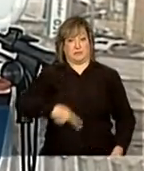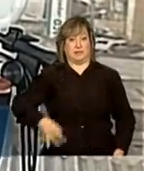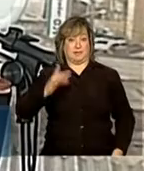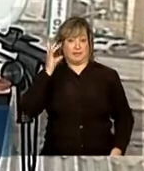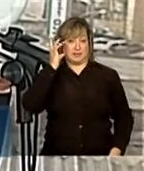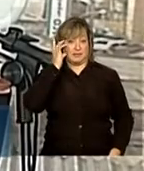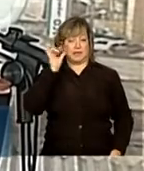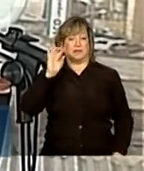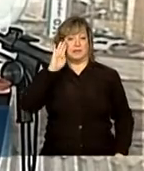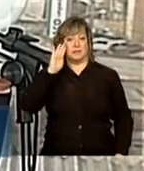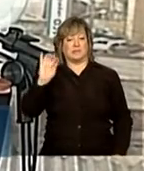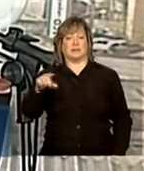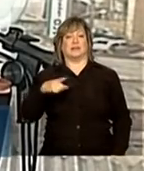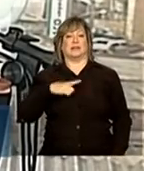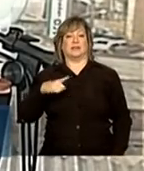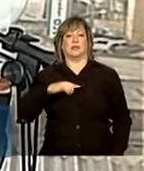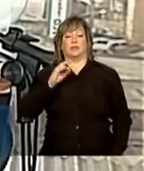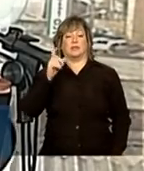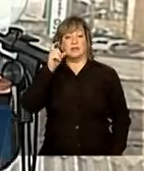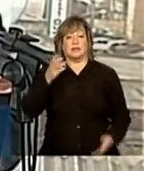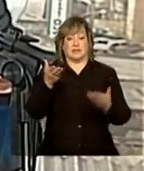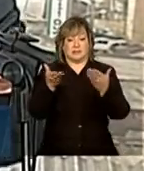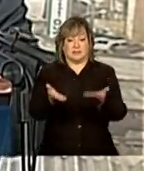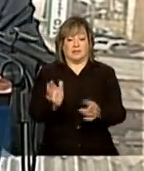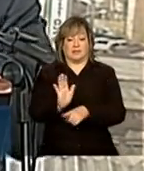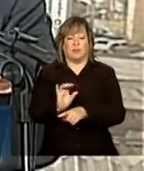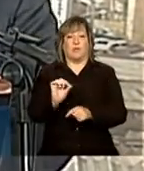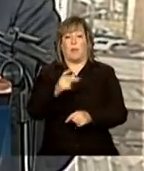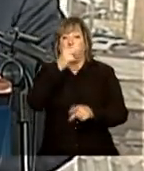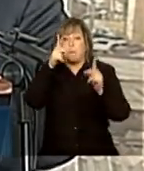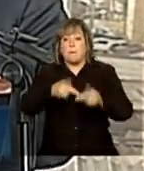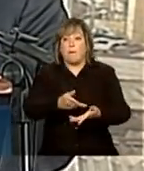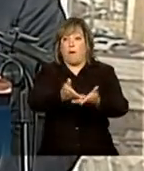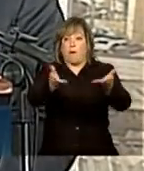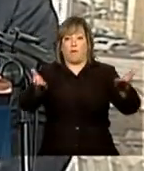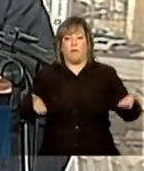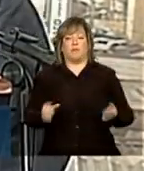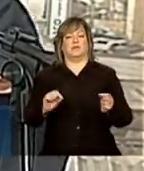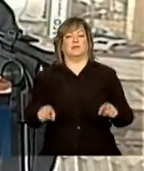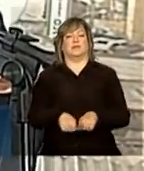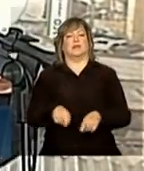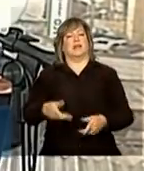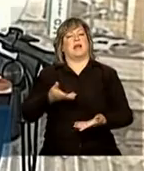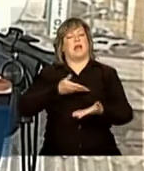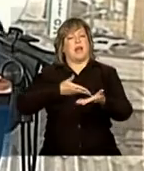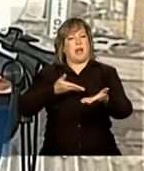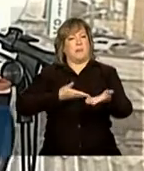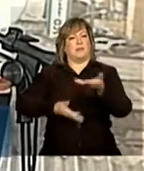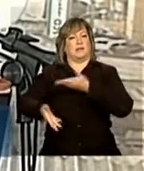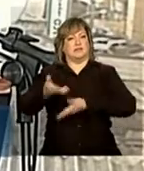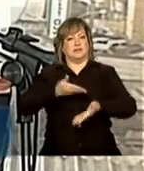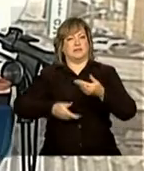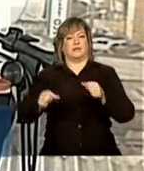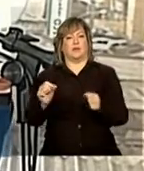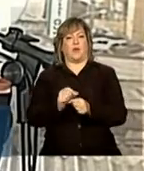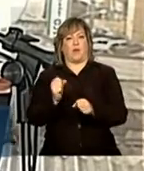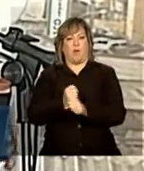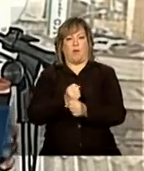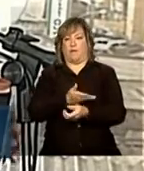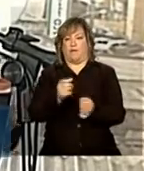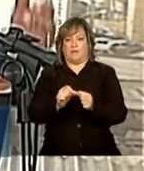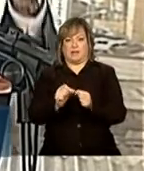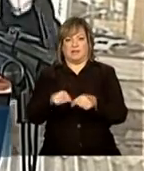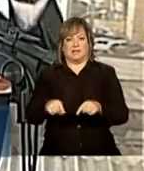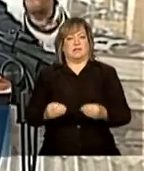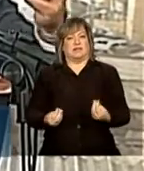prioriza os interesses públicos e só através dessa amizade e através dessa construção é